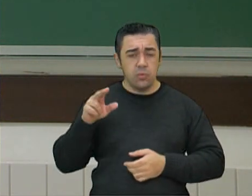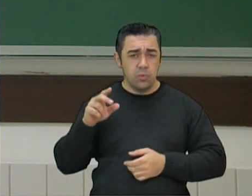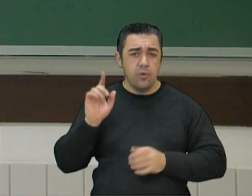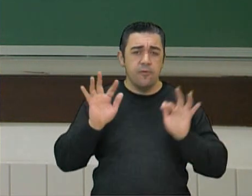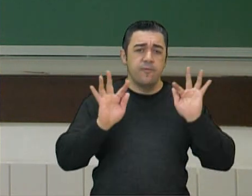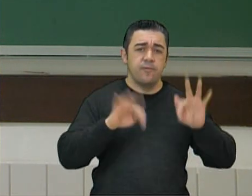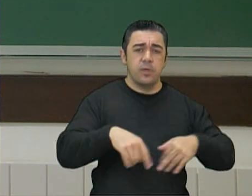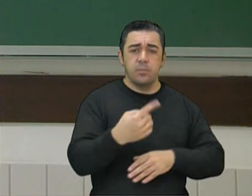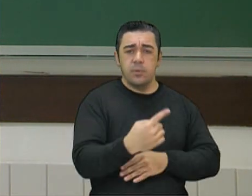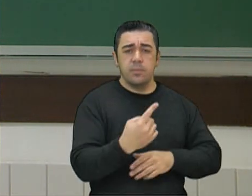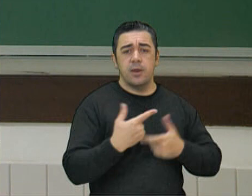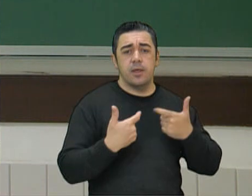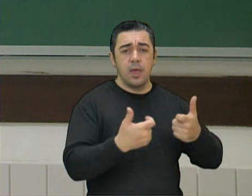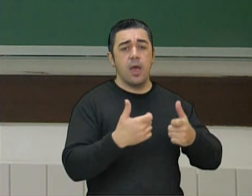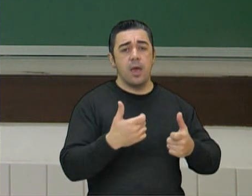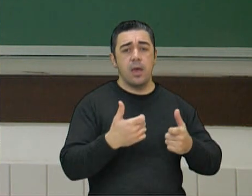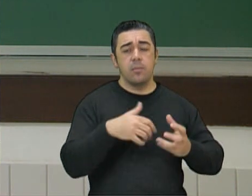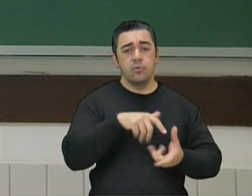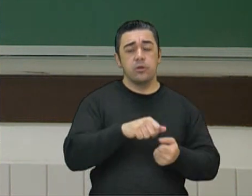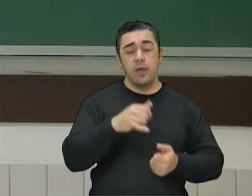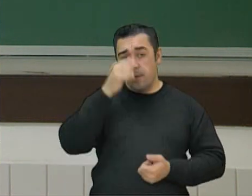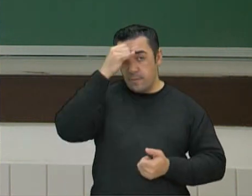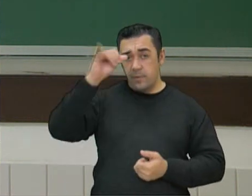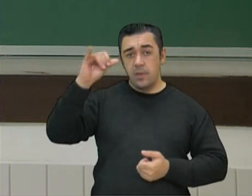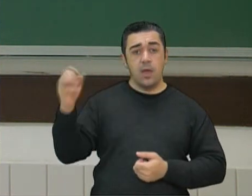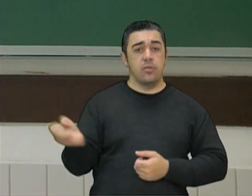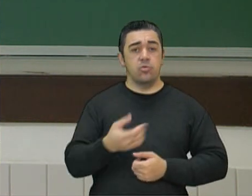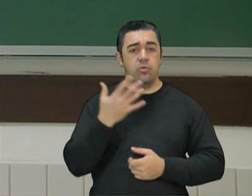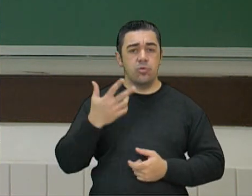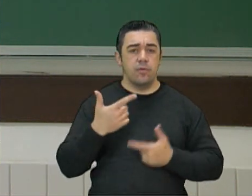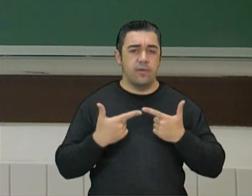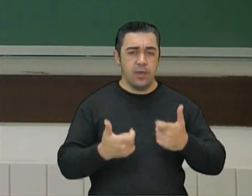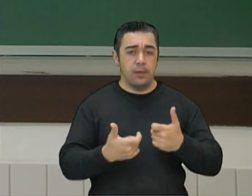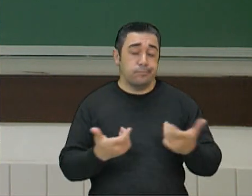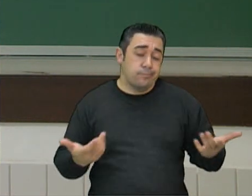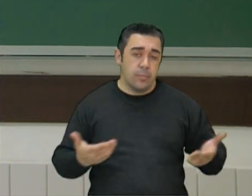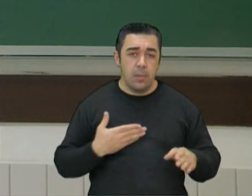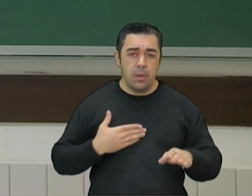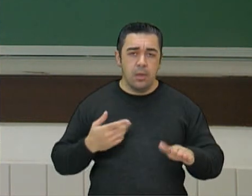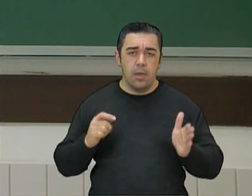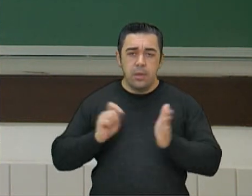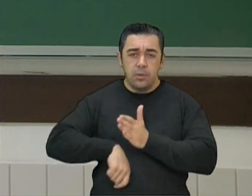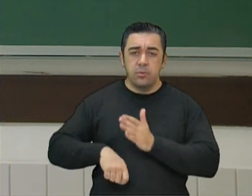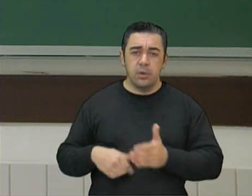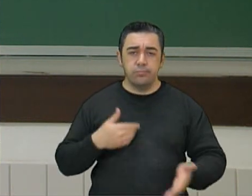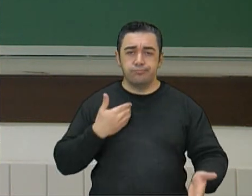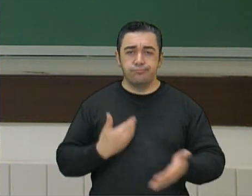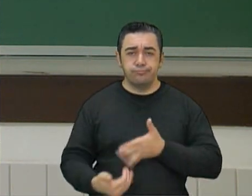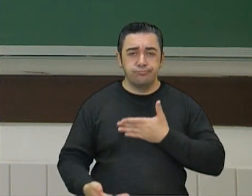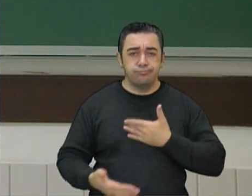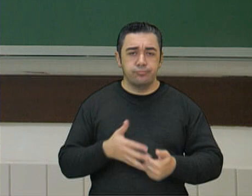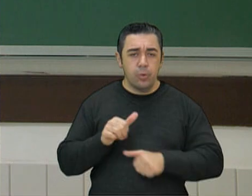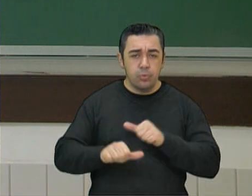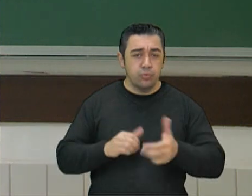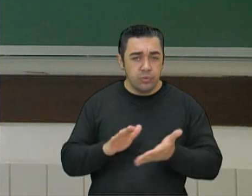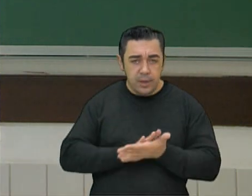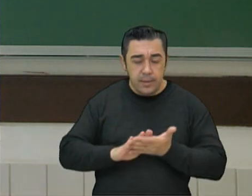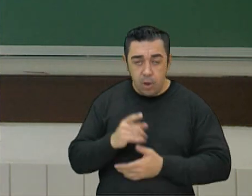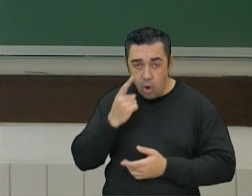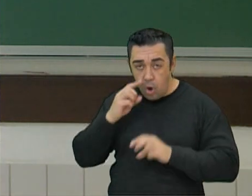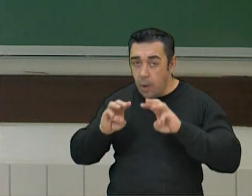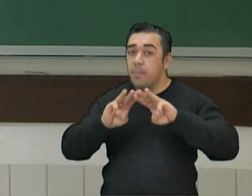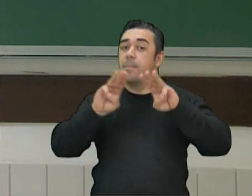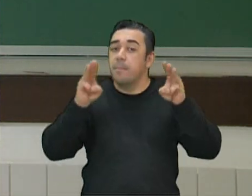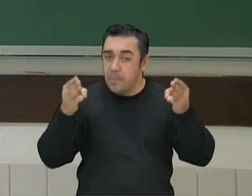Guerra Mundial de evitar novas guerras. Quando ela entrou em ação, não mudou nada no cenário. Aqui